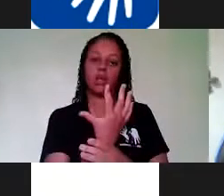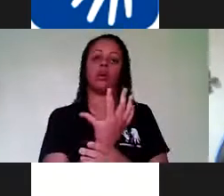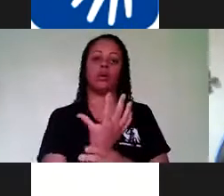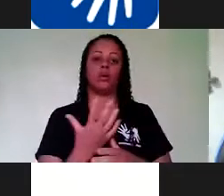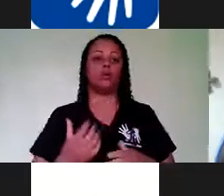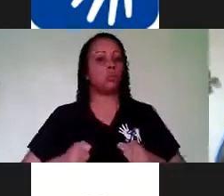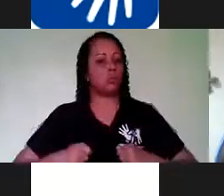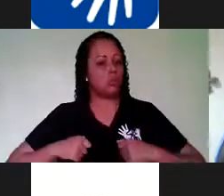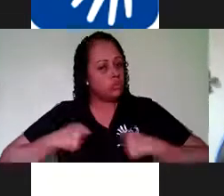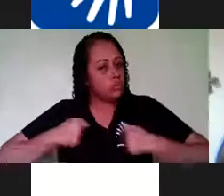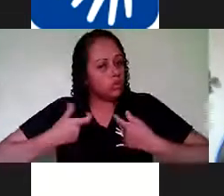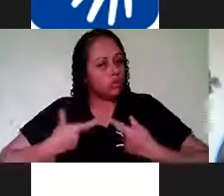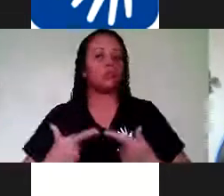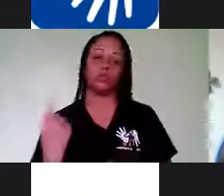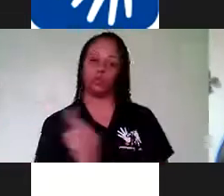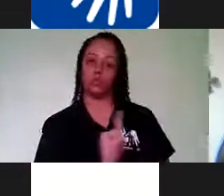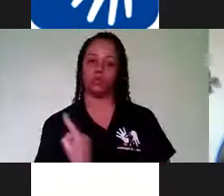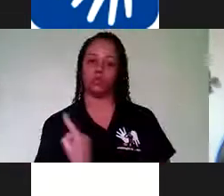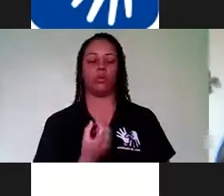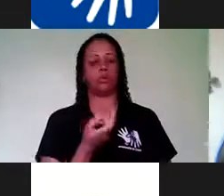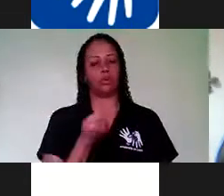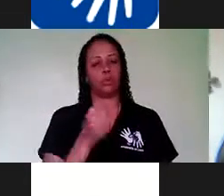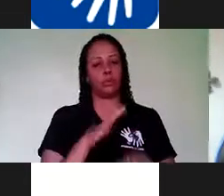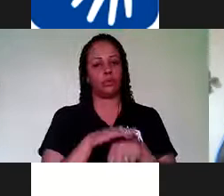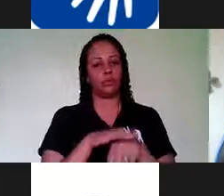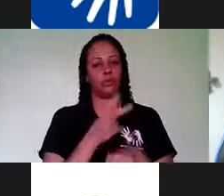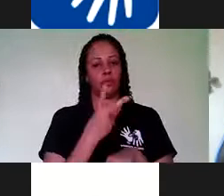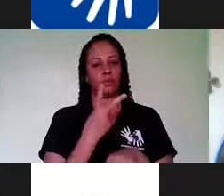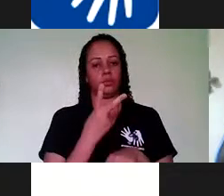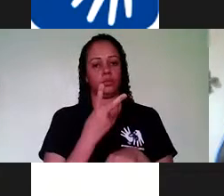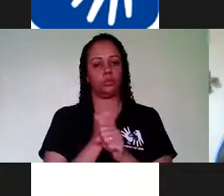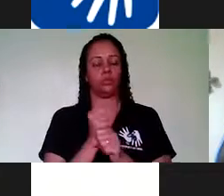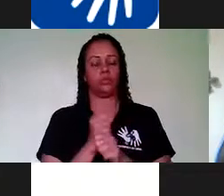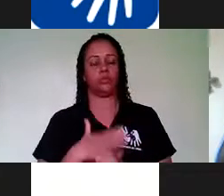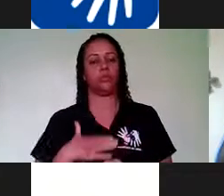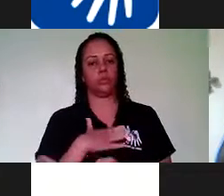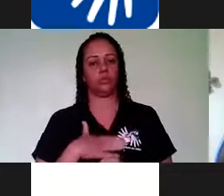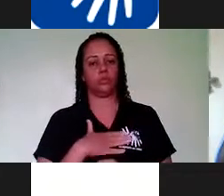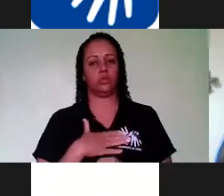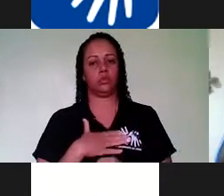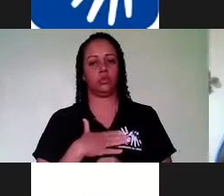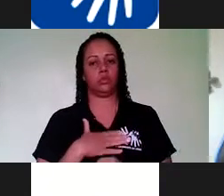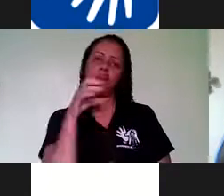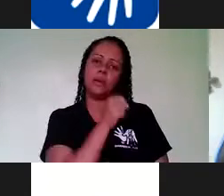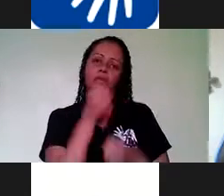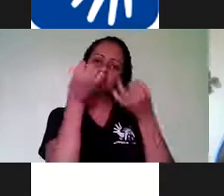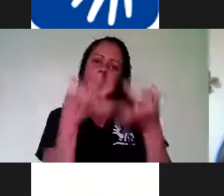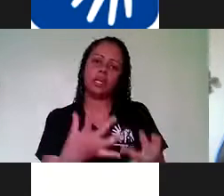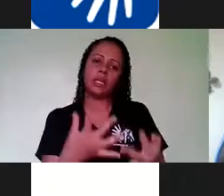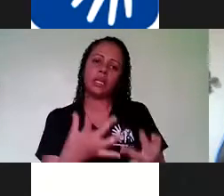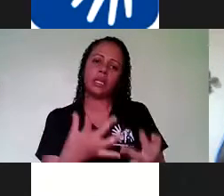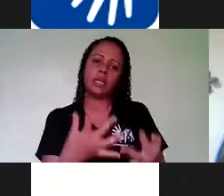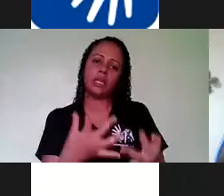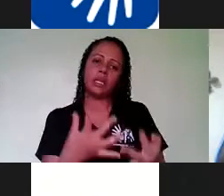nós há pouco tempo, há 2 anos praticamente. Eu gostaria muito que, rapidamente, o Clemente pudesse falar, e o